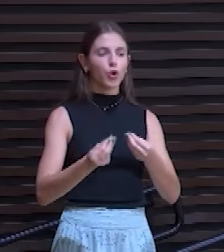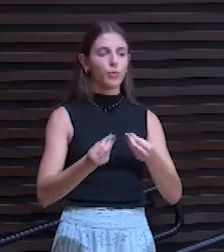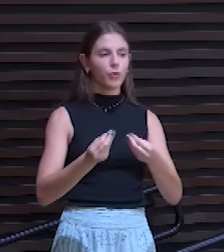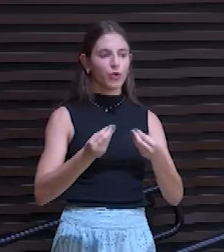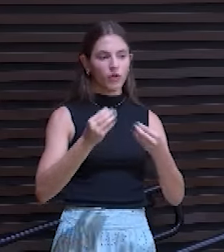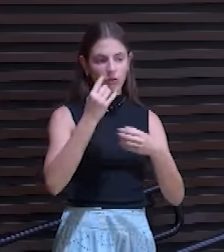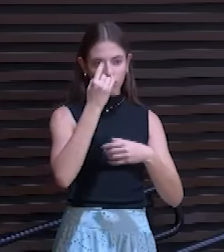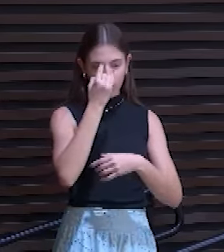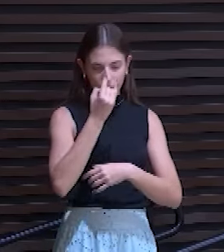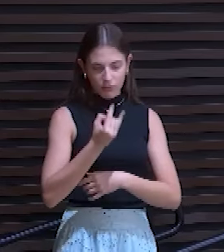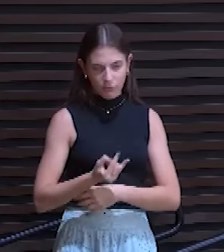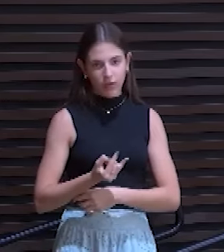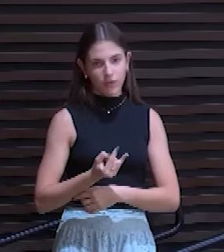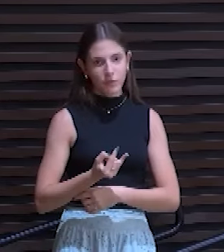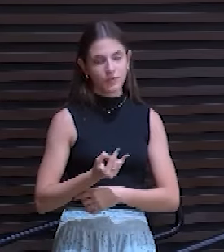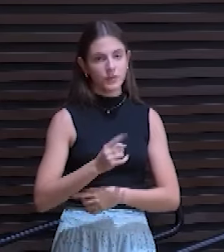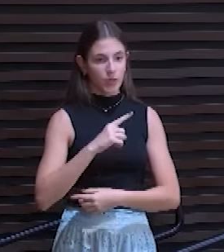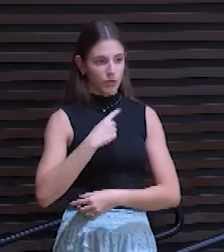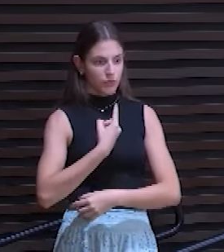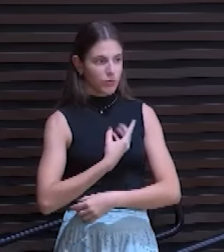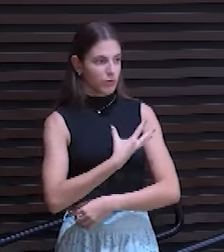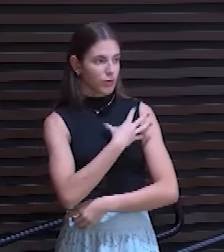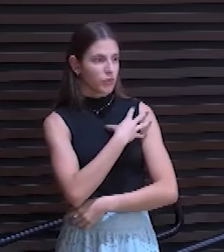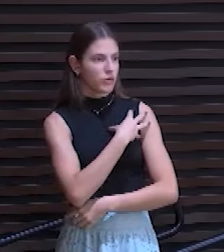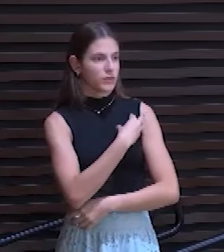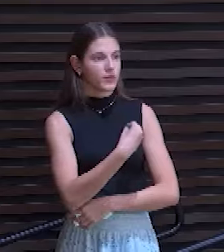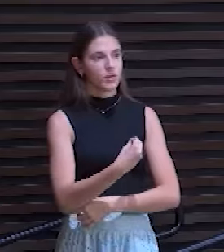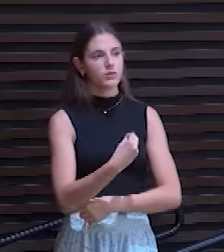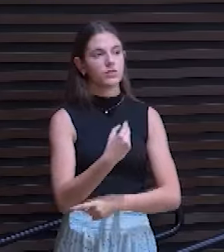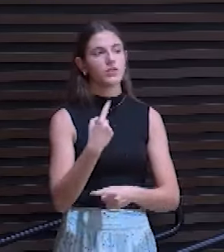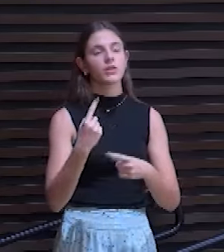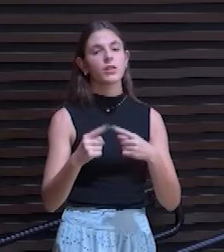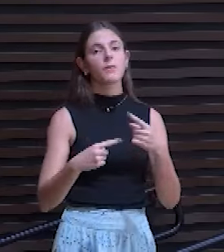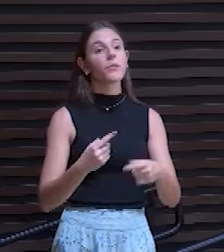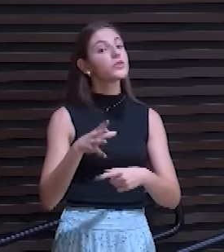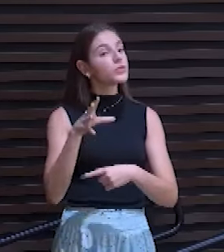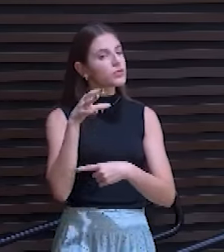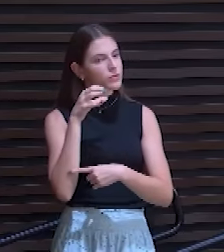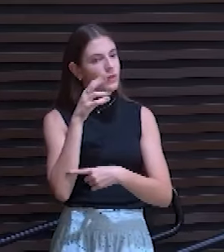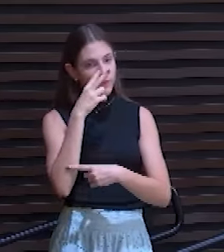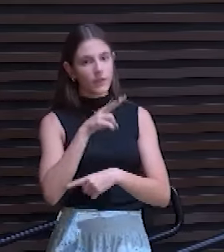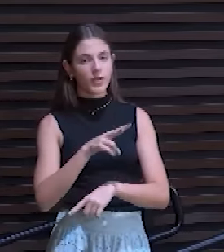nós e aos nossos filhos. Depois ouçam esse estudo. Então eu quero